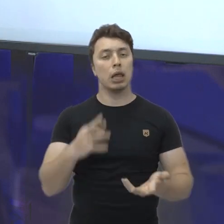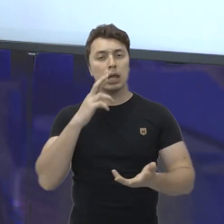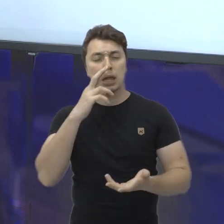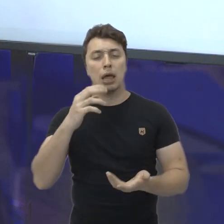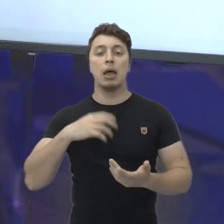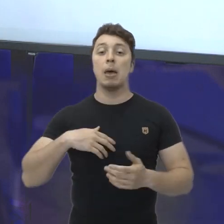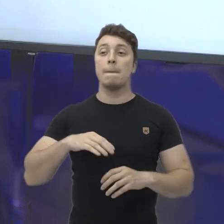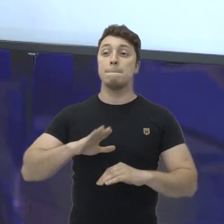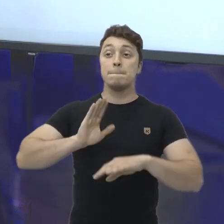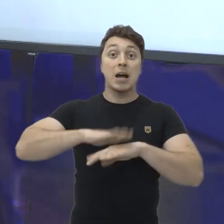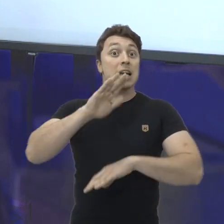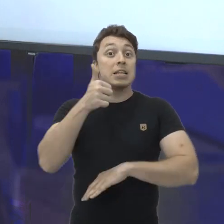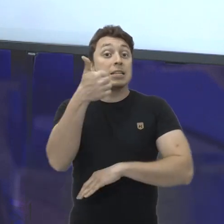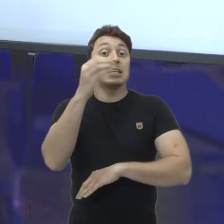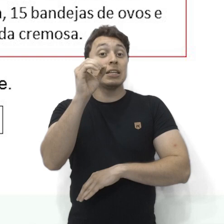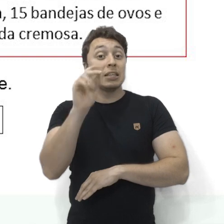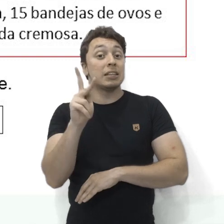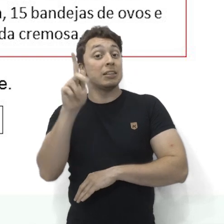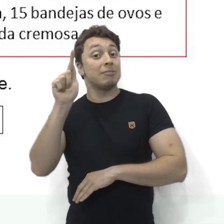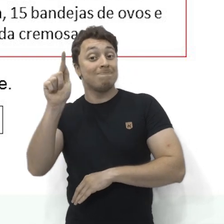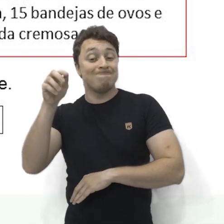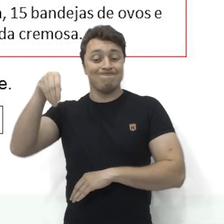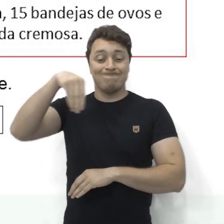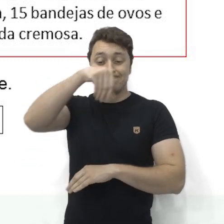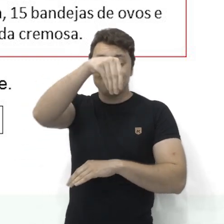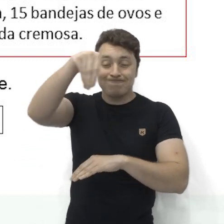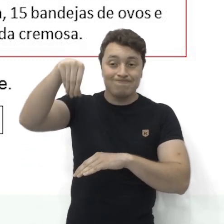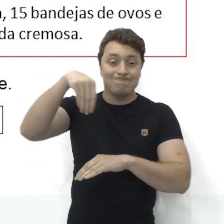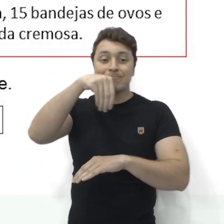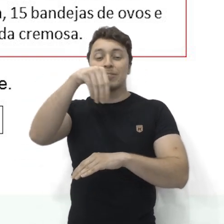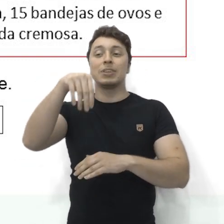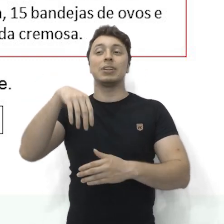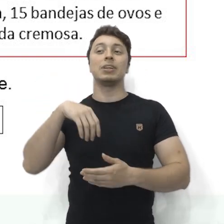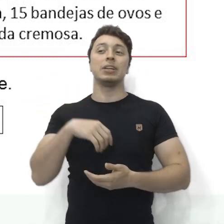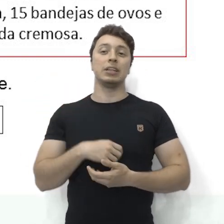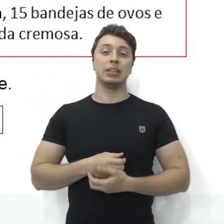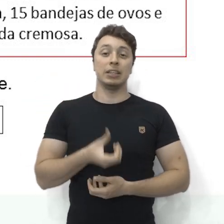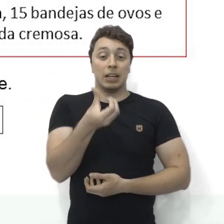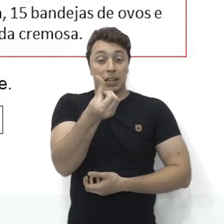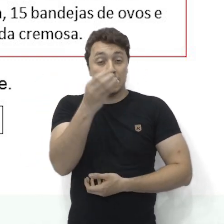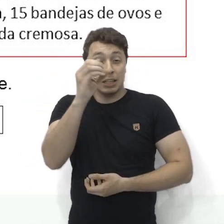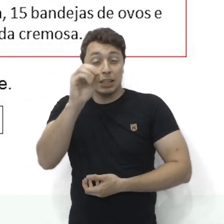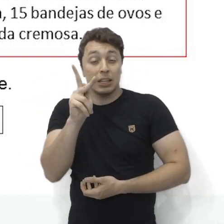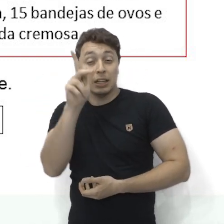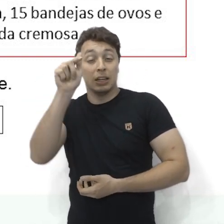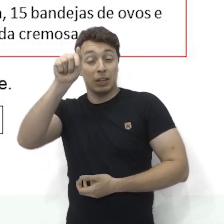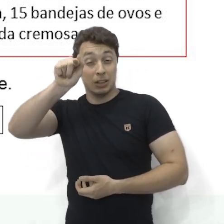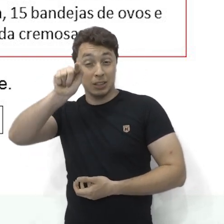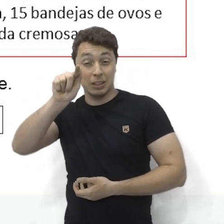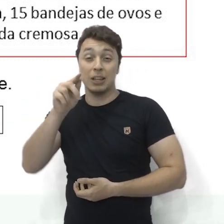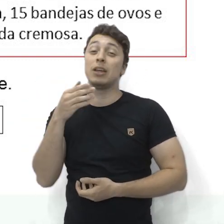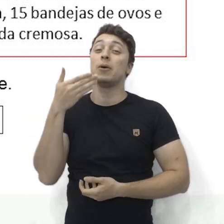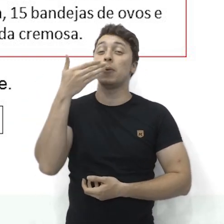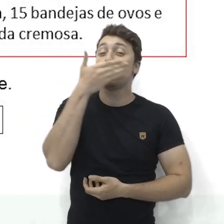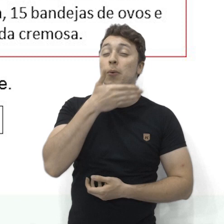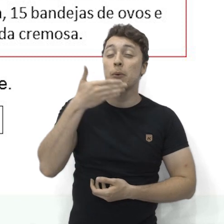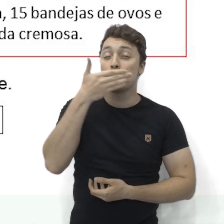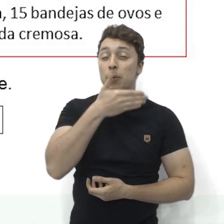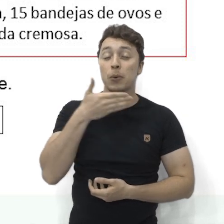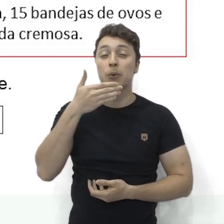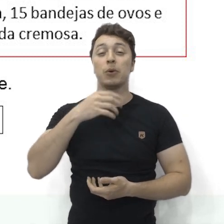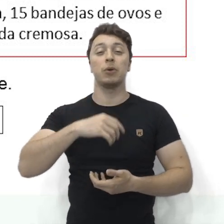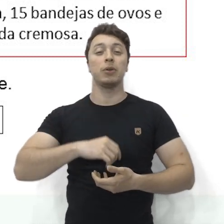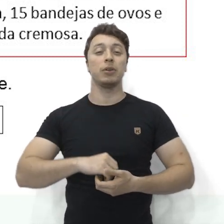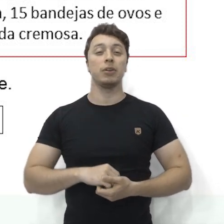E a resposta é: mais de 100 kg de farinha de trigo, 60 kg de açúcar,